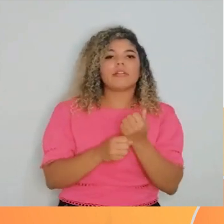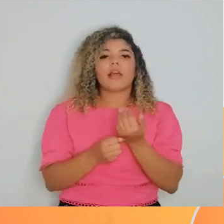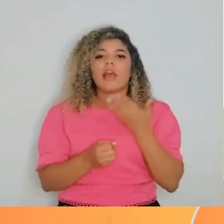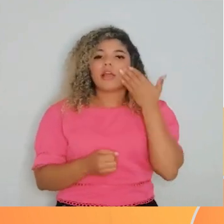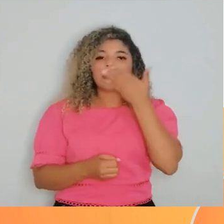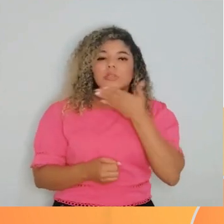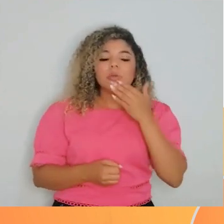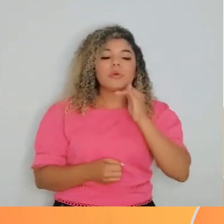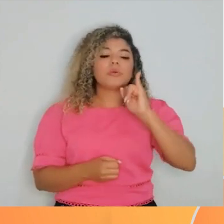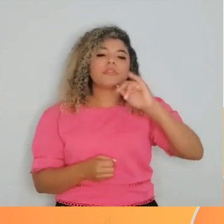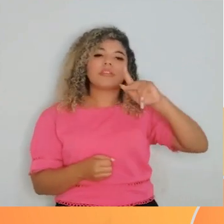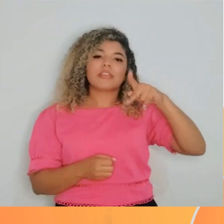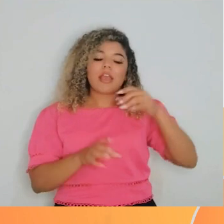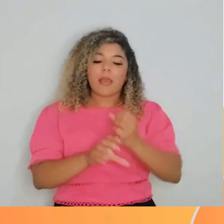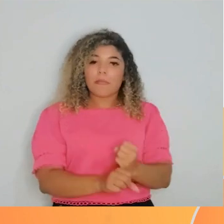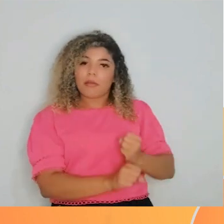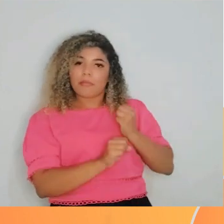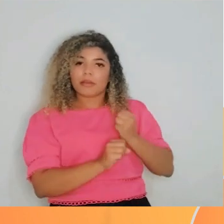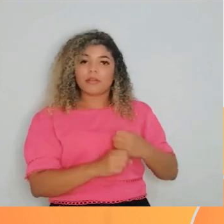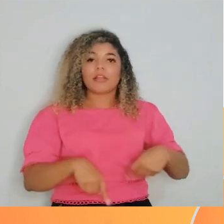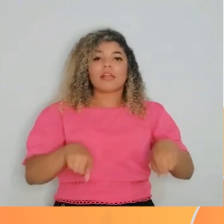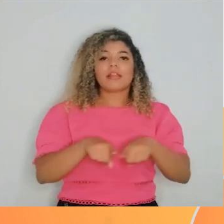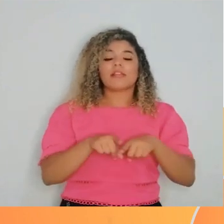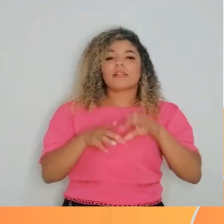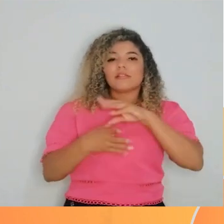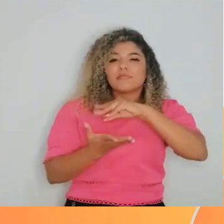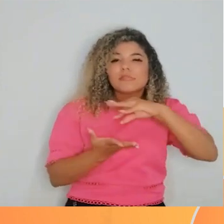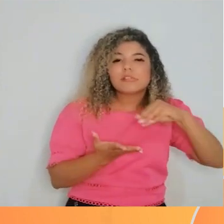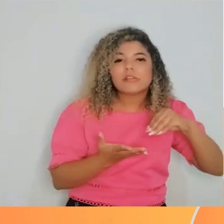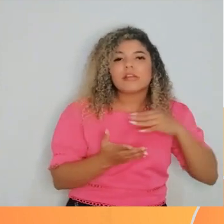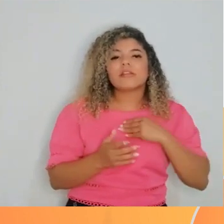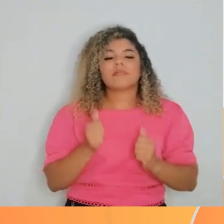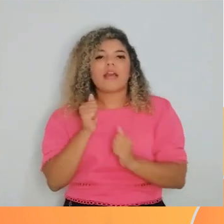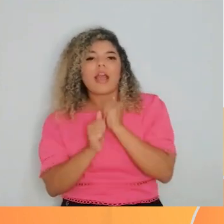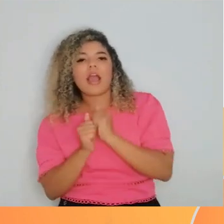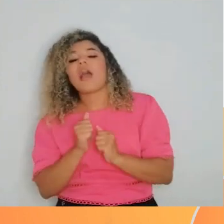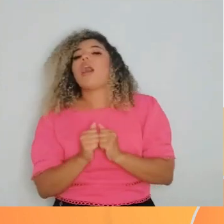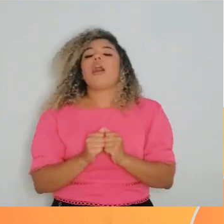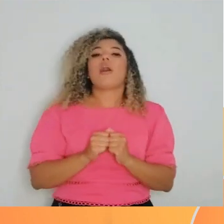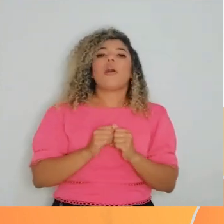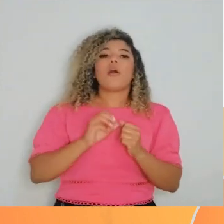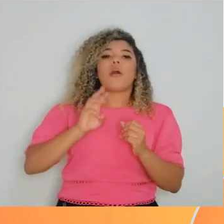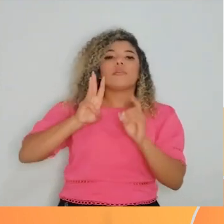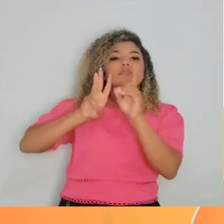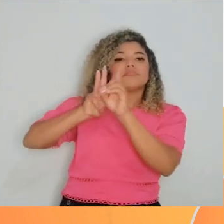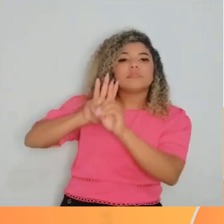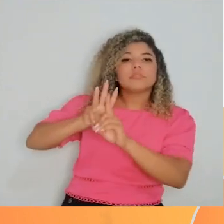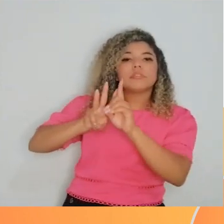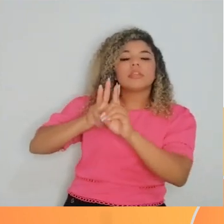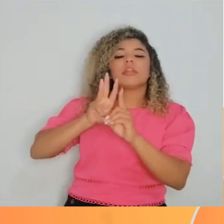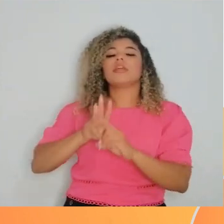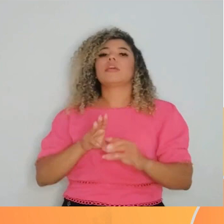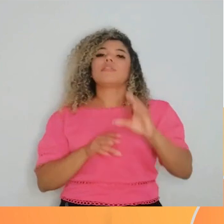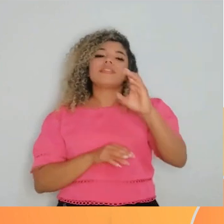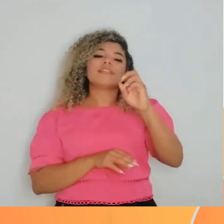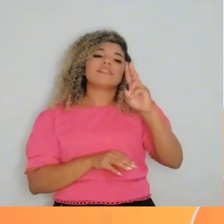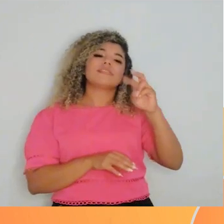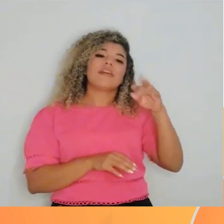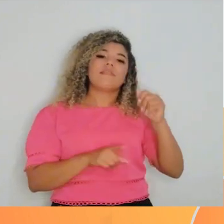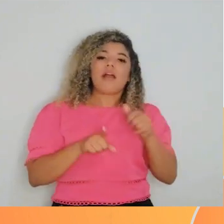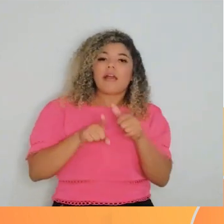batata, inhame e a mandioca. Cereais e derivados, arroz, trigo, centeio,